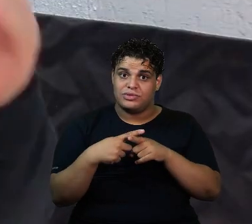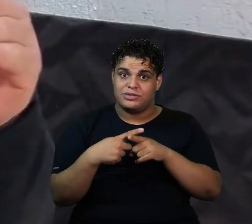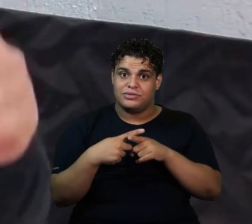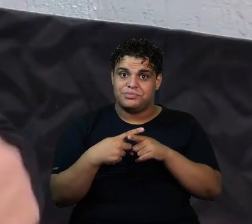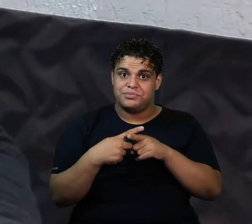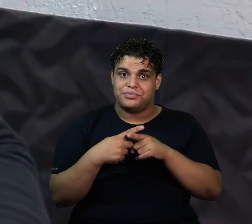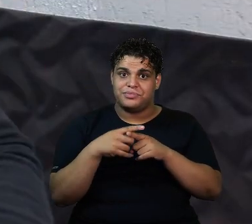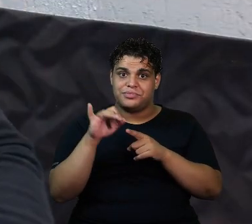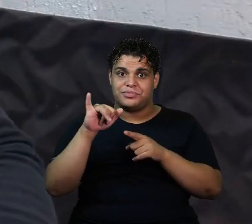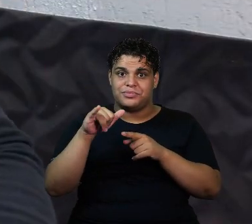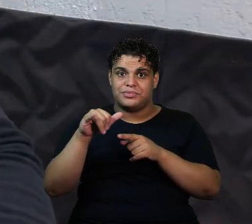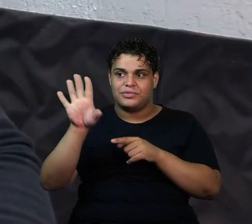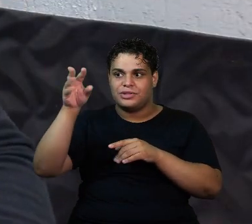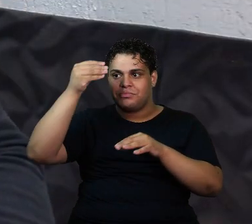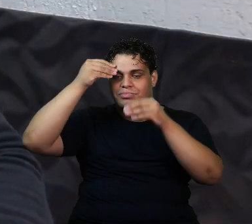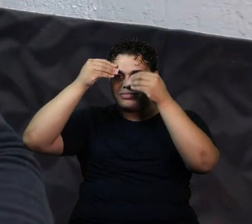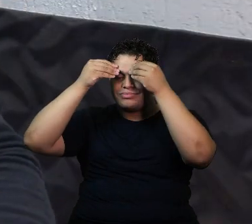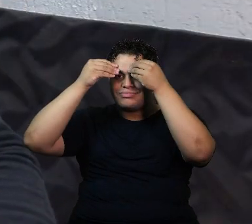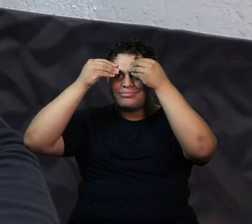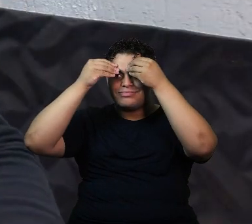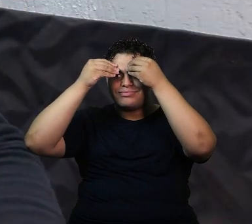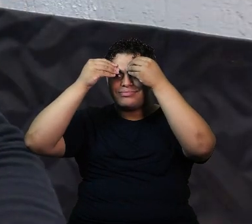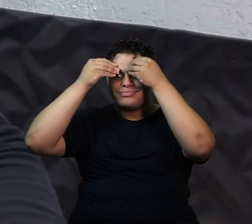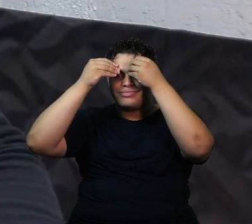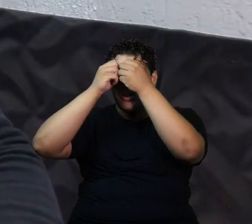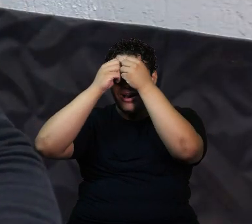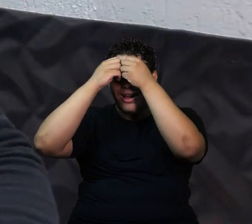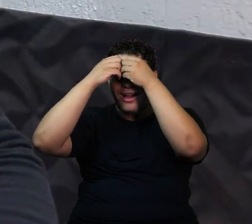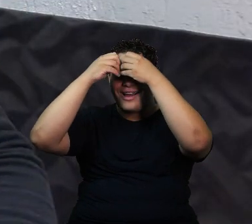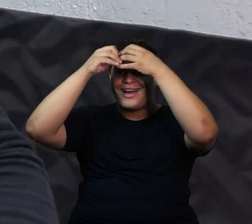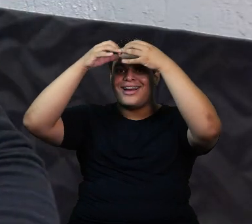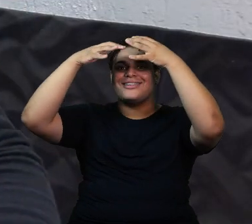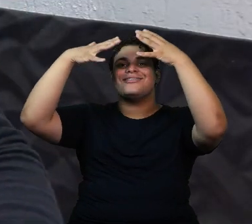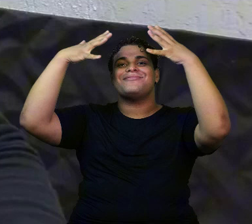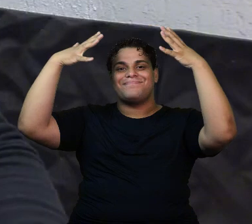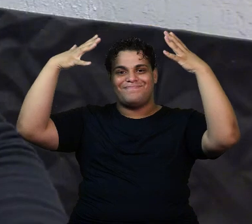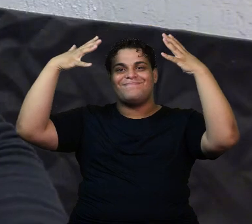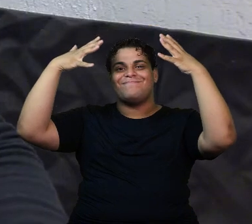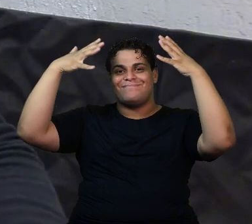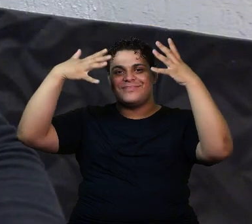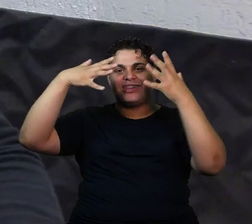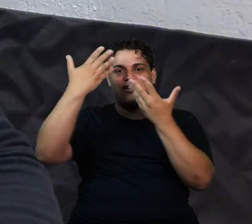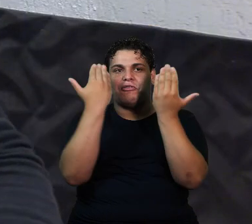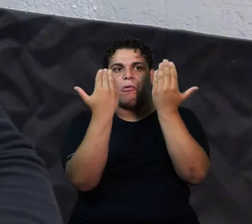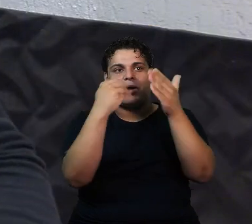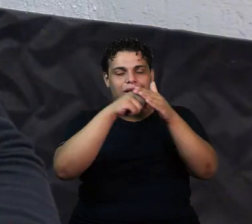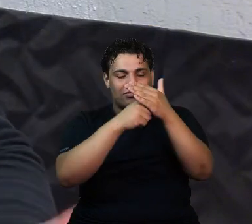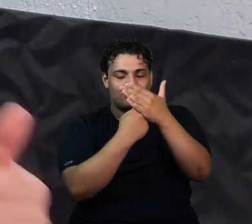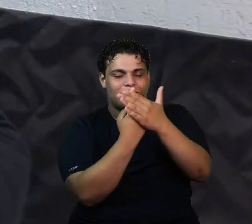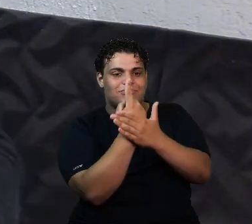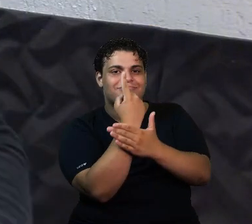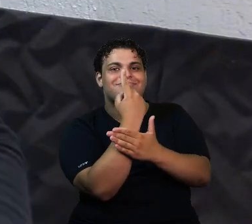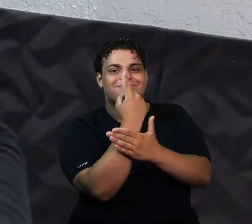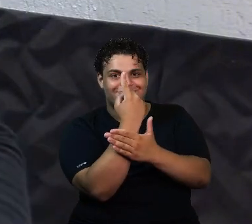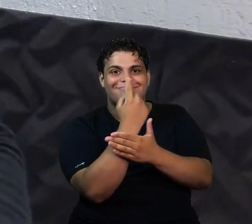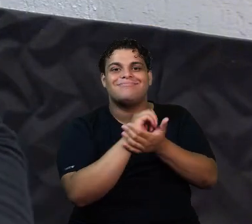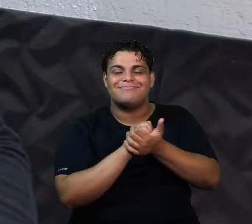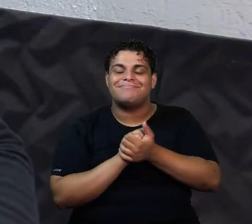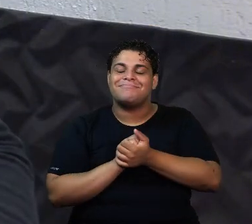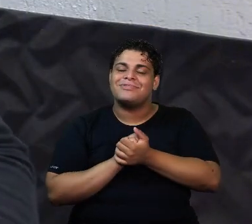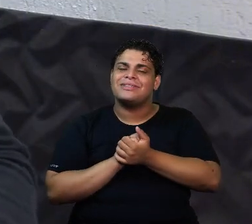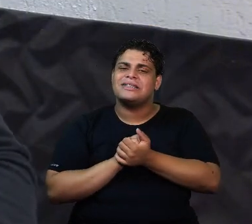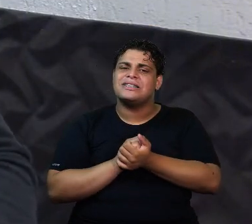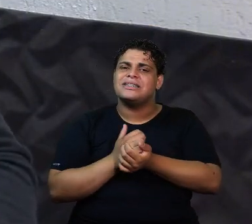ela está fixa ali na mente da criança, ela vai florescer, né? E a ideia é florescer com coisas muito boas, porque, na minha visão, o